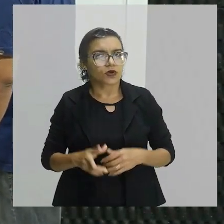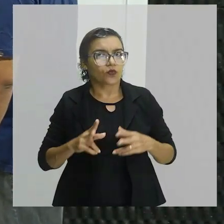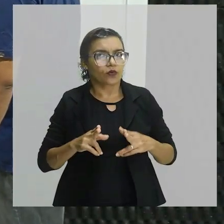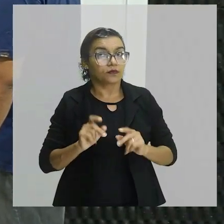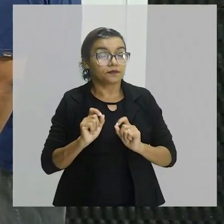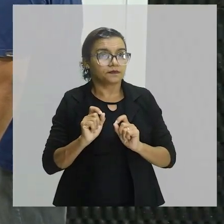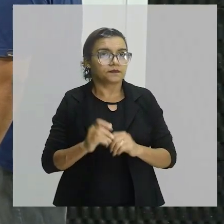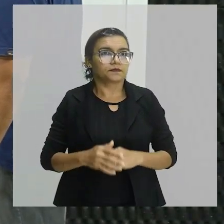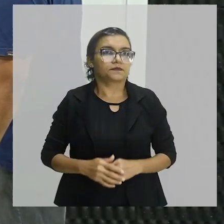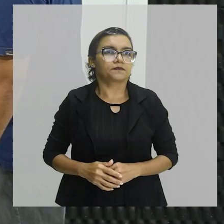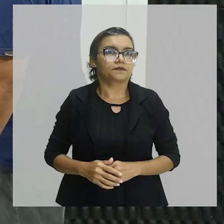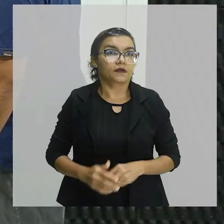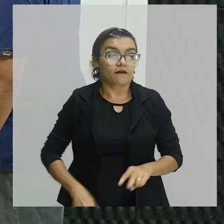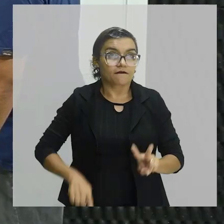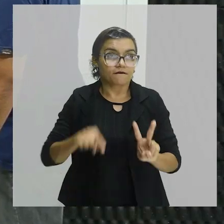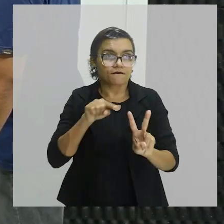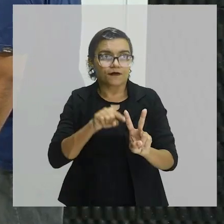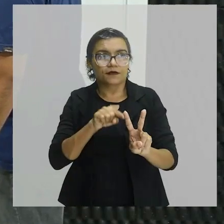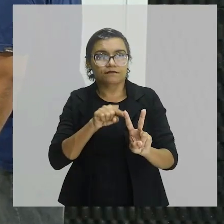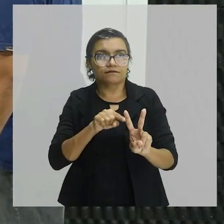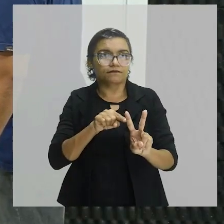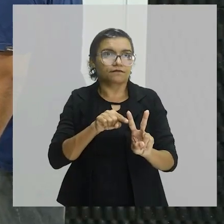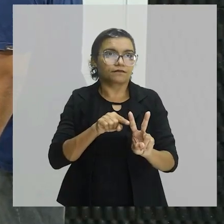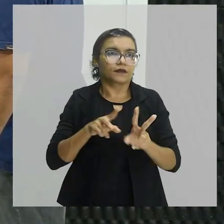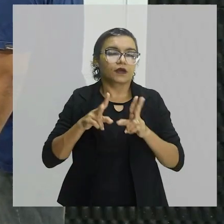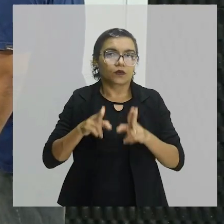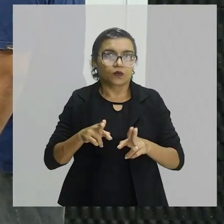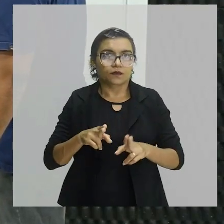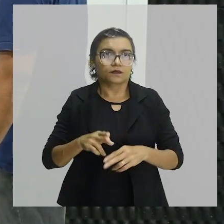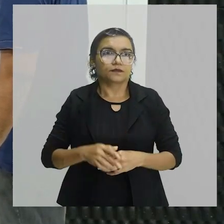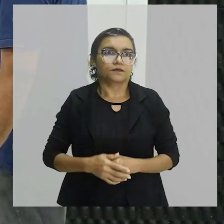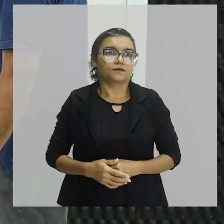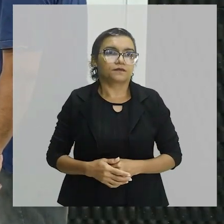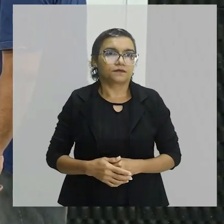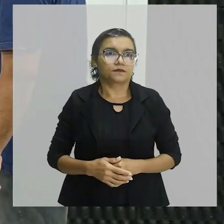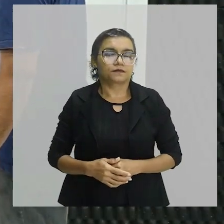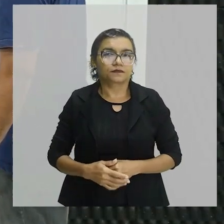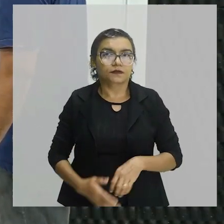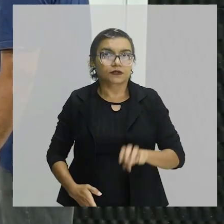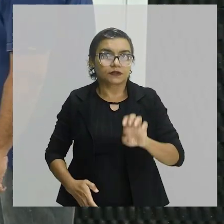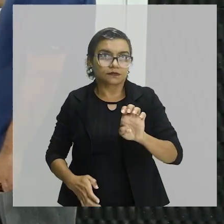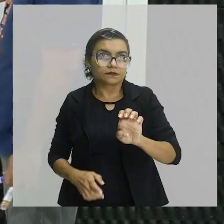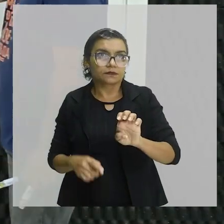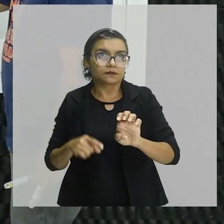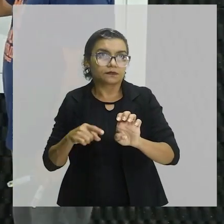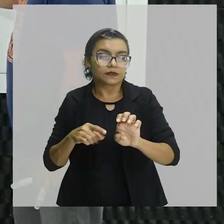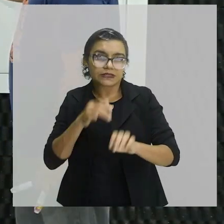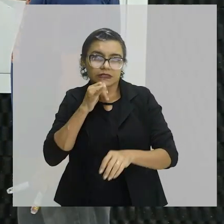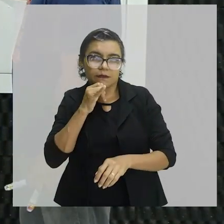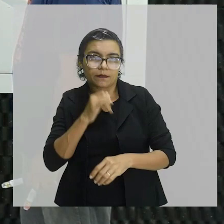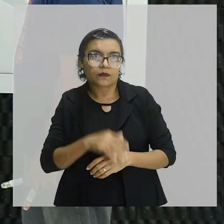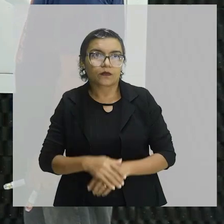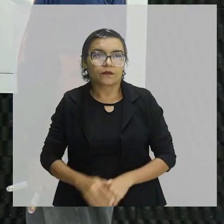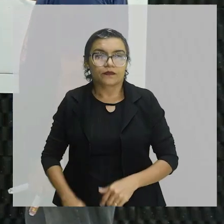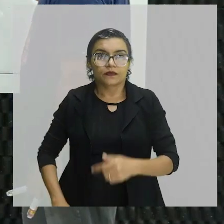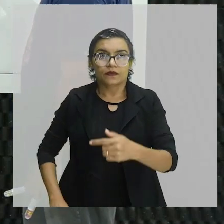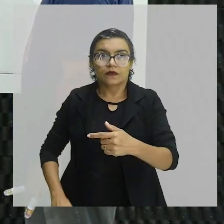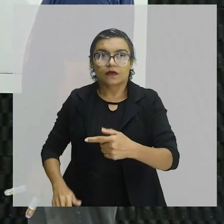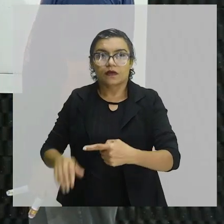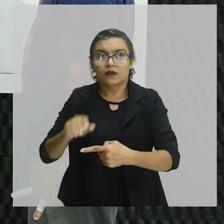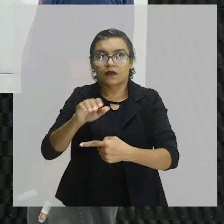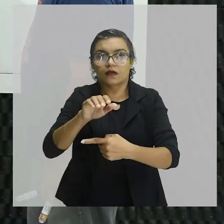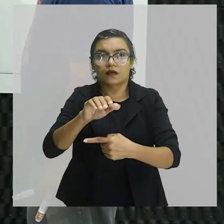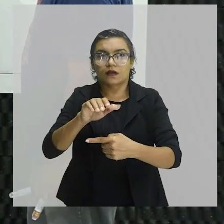igual. Ó. Então, espaço e tempo, né? Então, a velocidade vai ser